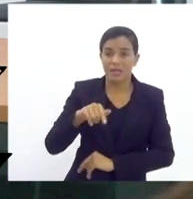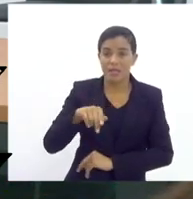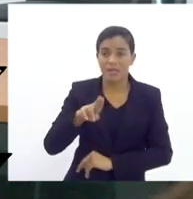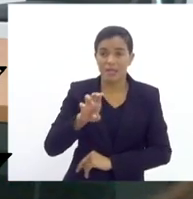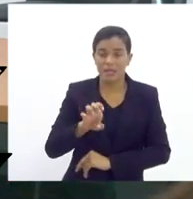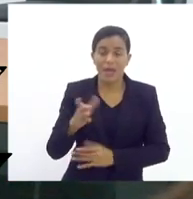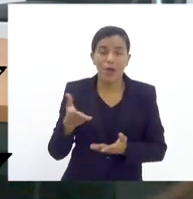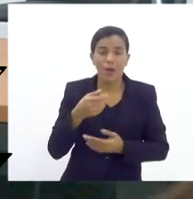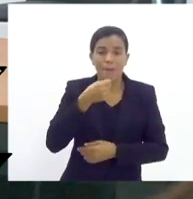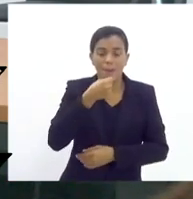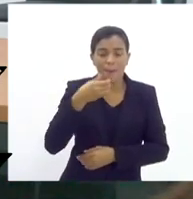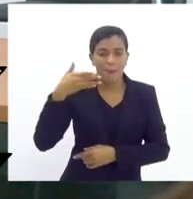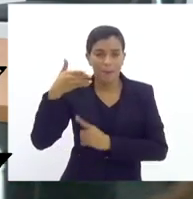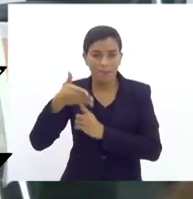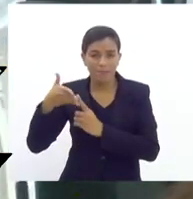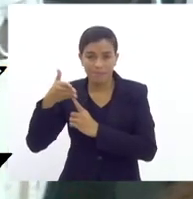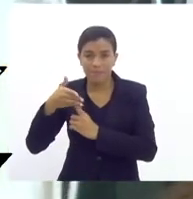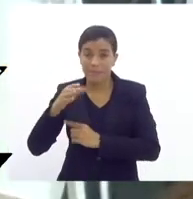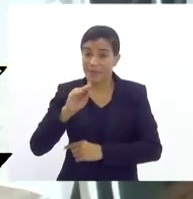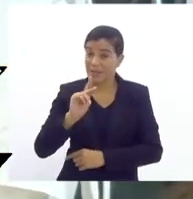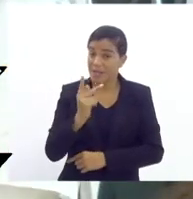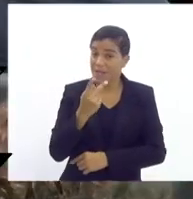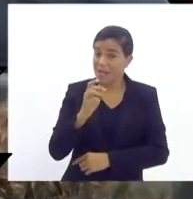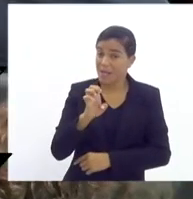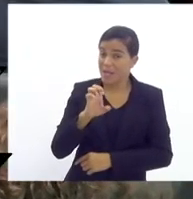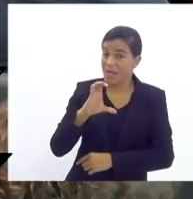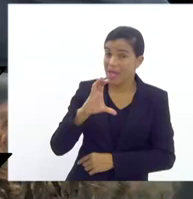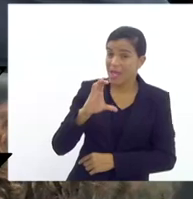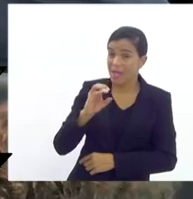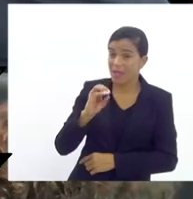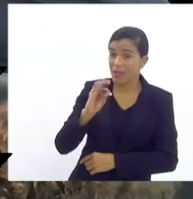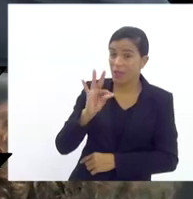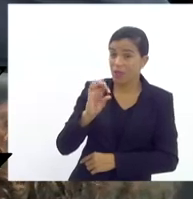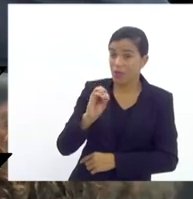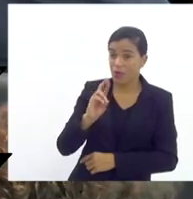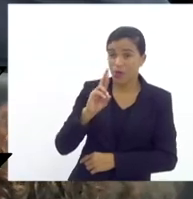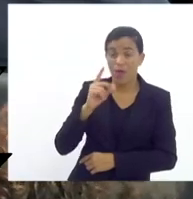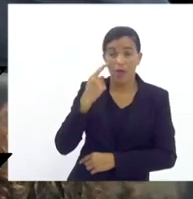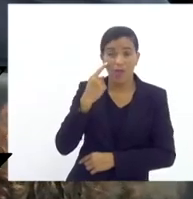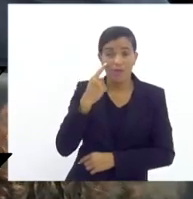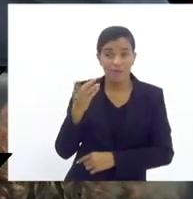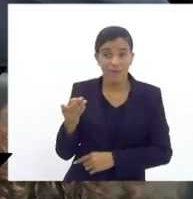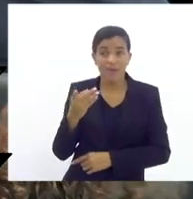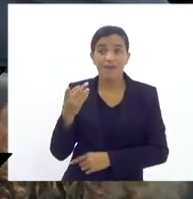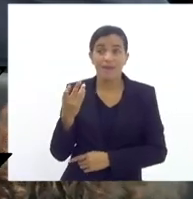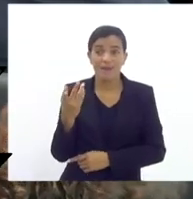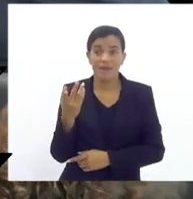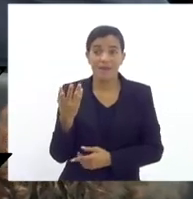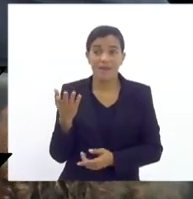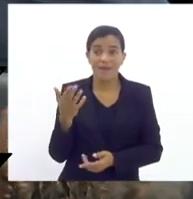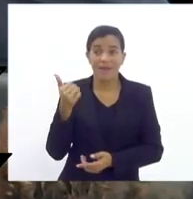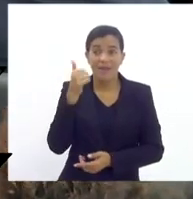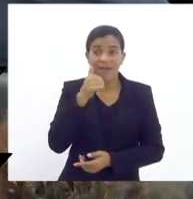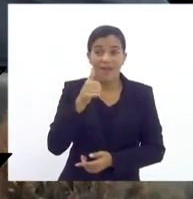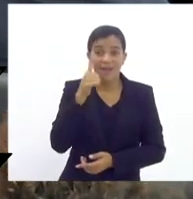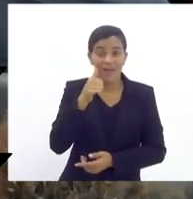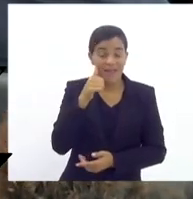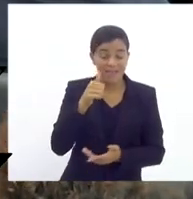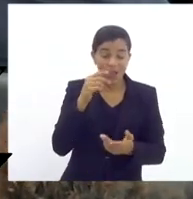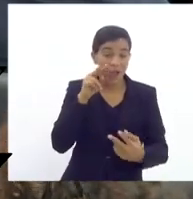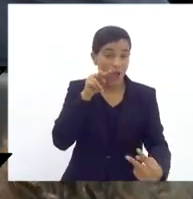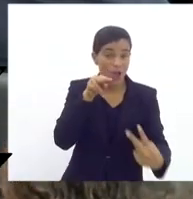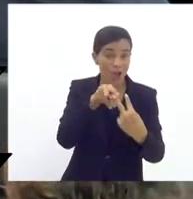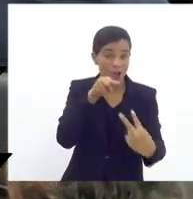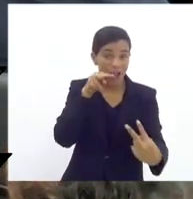proector peço que você preste muita atenção nessa Diva que irá lhe levantar uma plaquinha de concluir aos